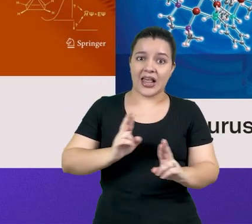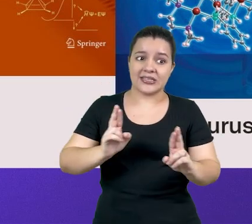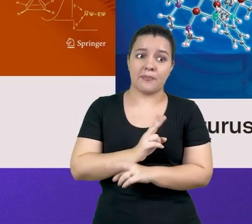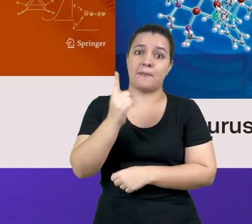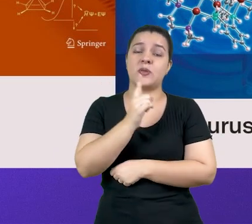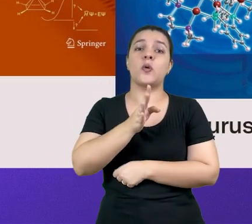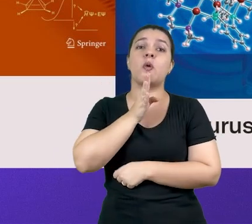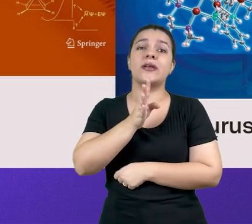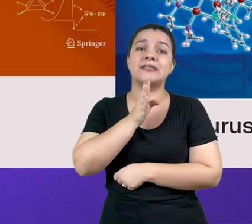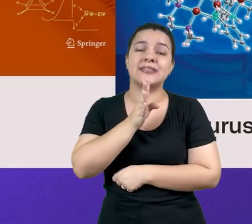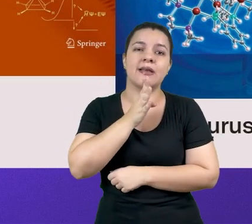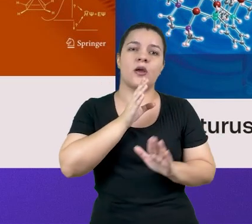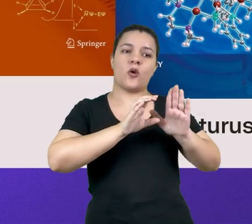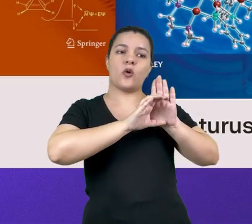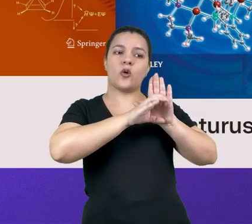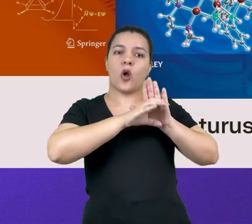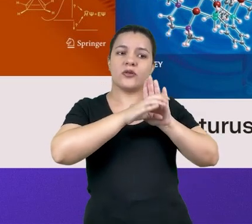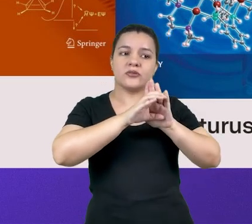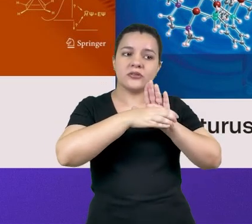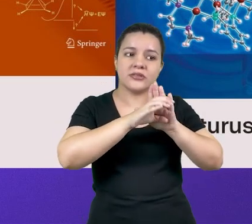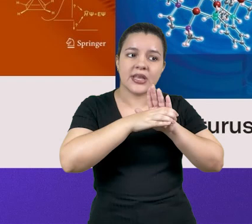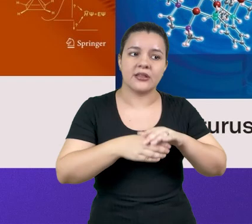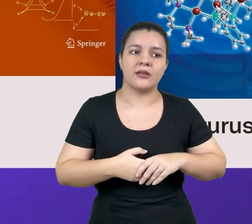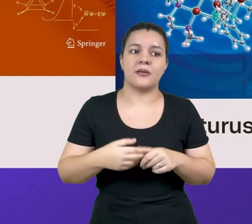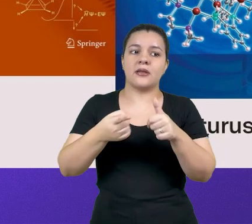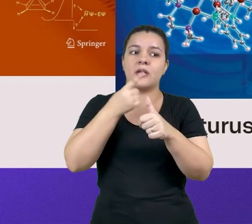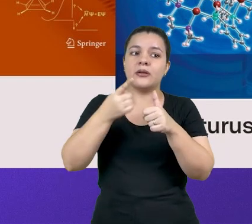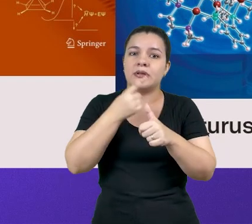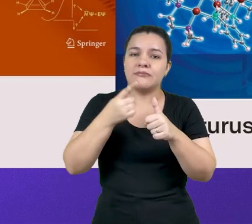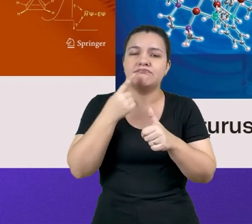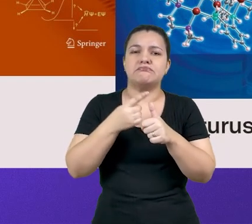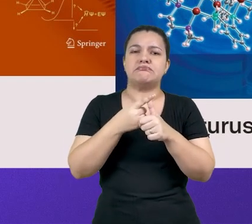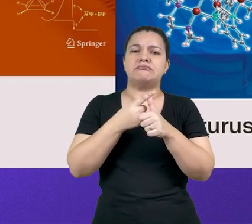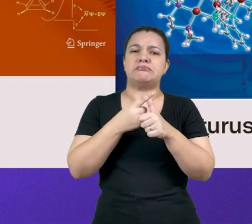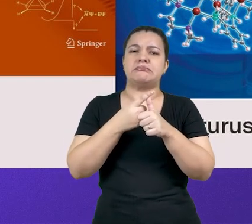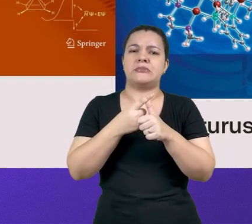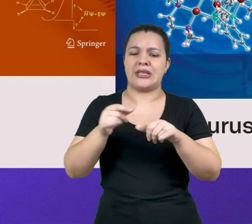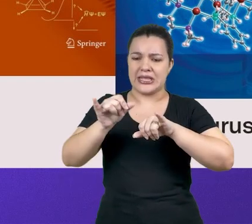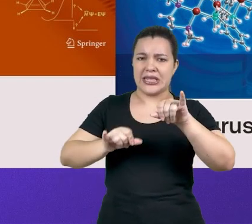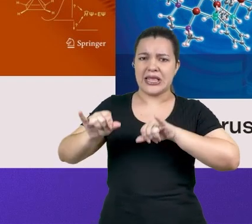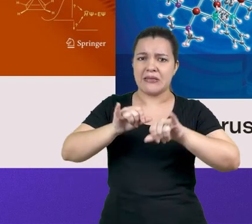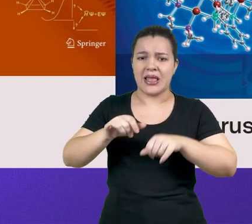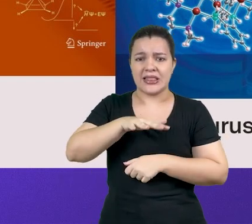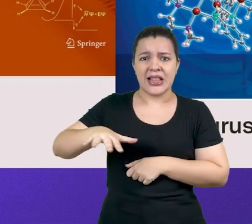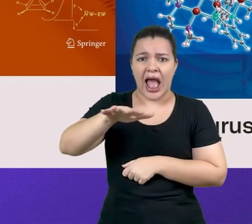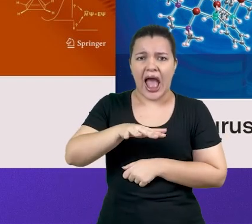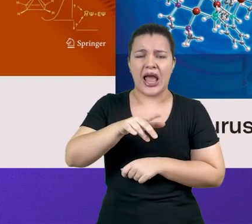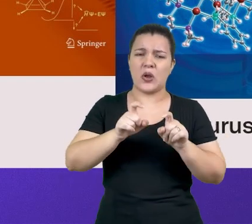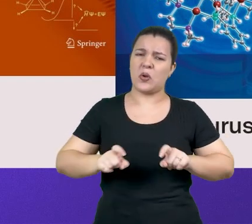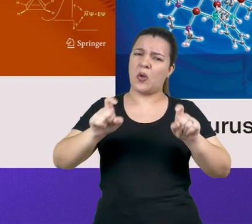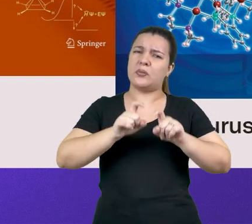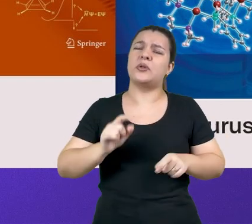precisa compreender alguns conceitos. O primeiro dele é química computacional. O que é química computacional? De uma forma bem